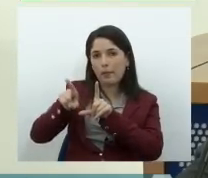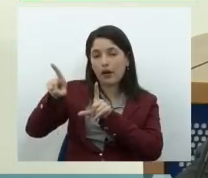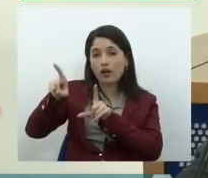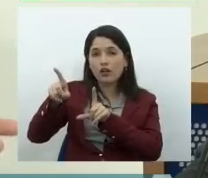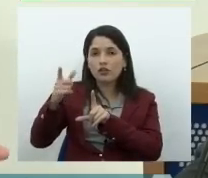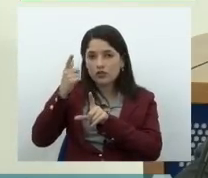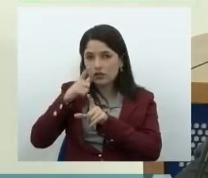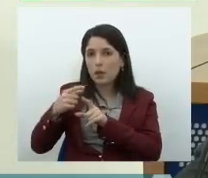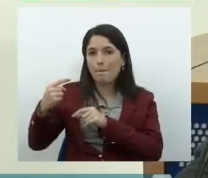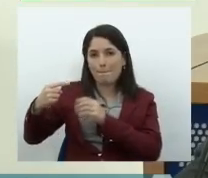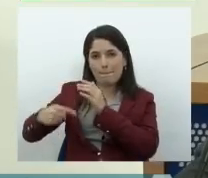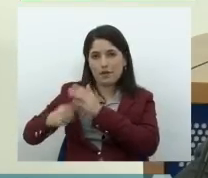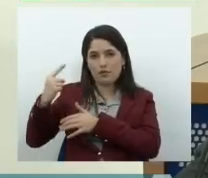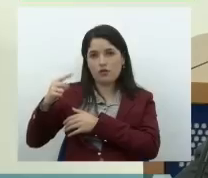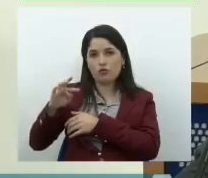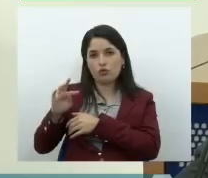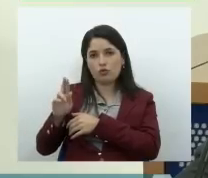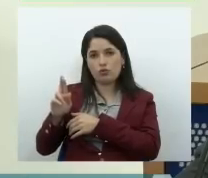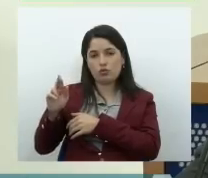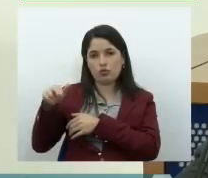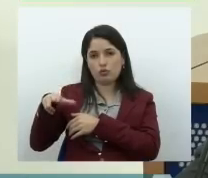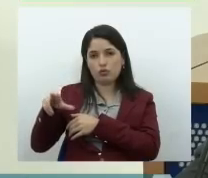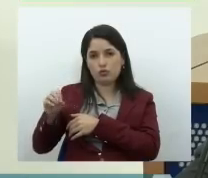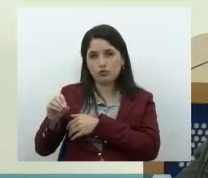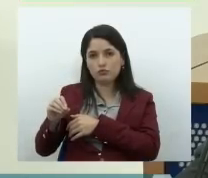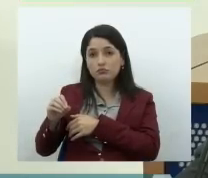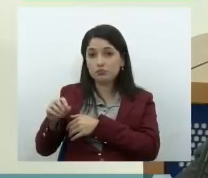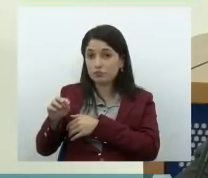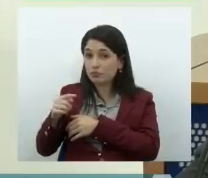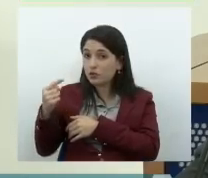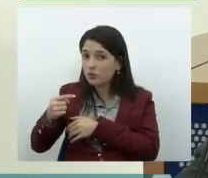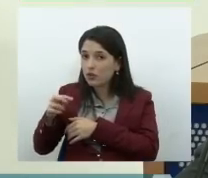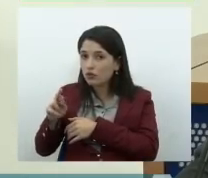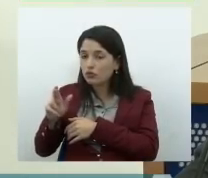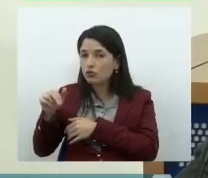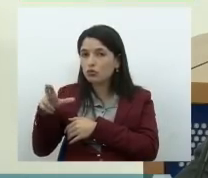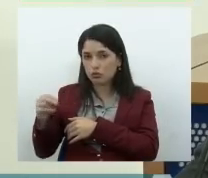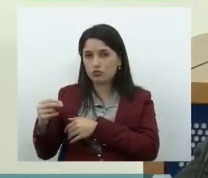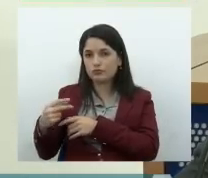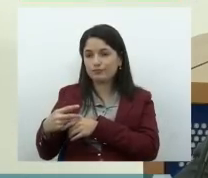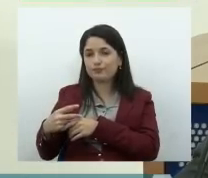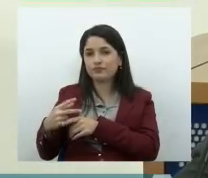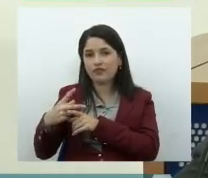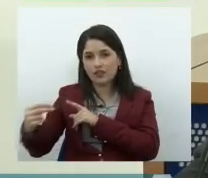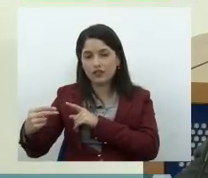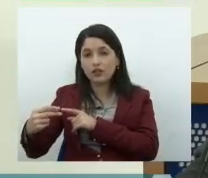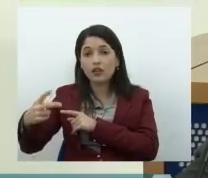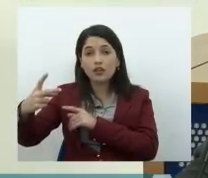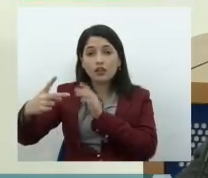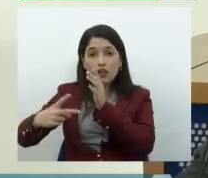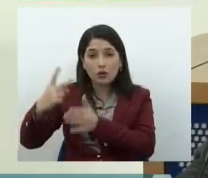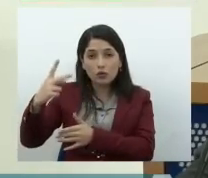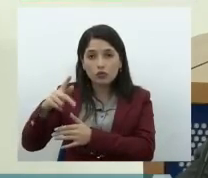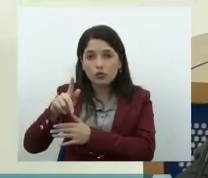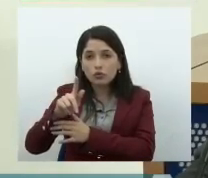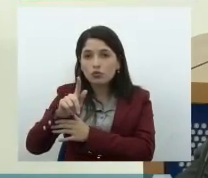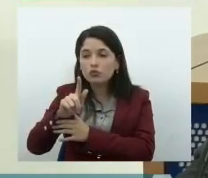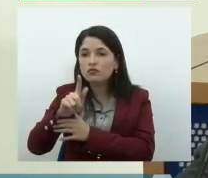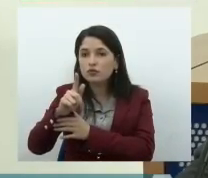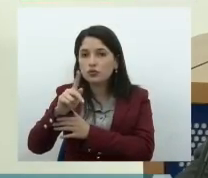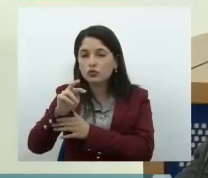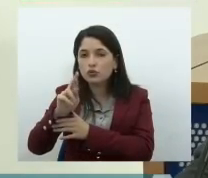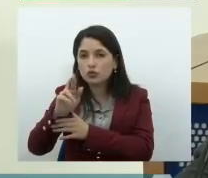turno, os jornais foram recolhidos da cidade amando a um vídeo feito, não é invenção deste candidato, todo mundo